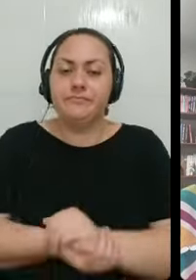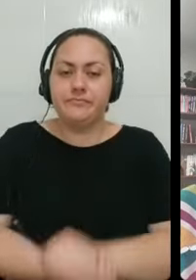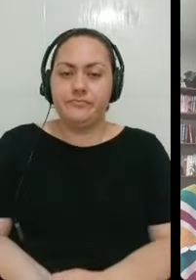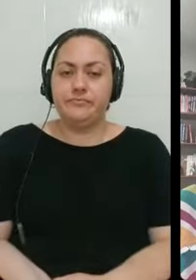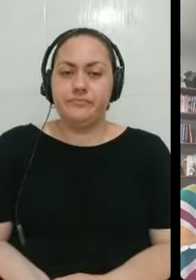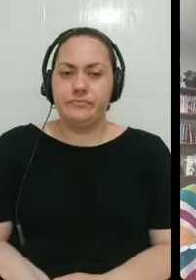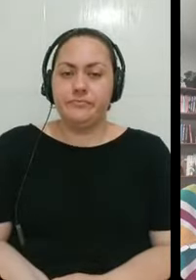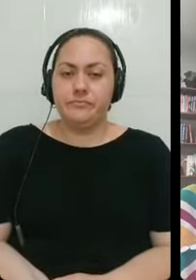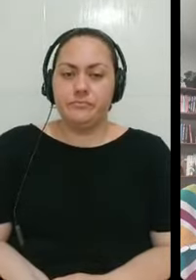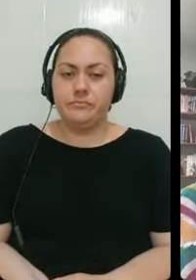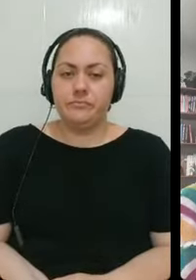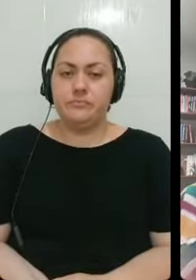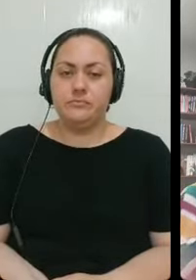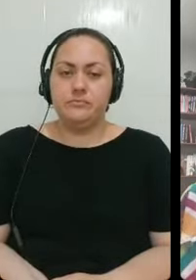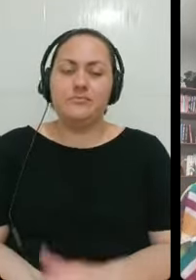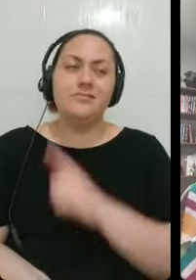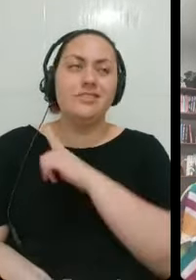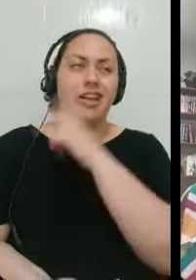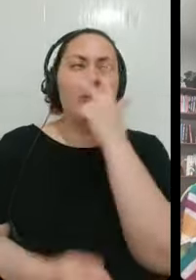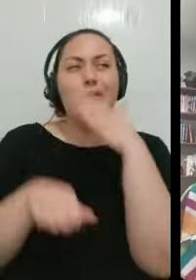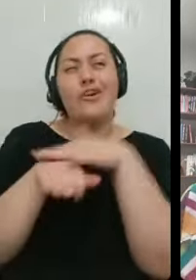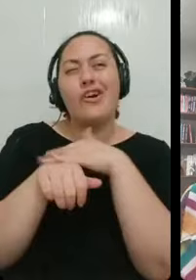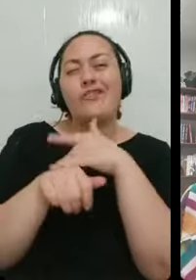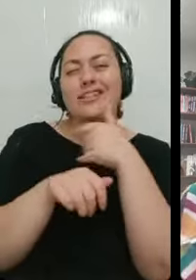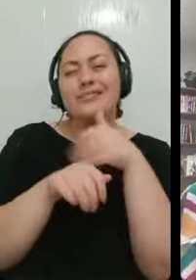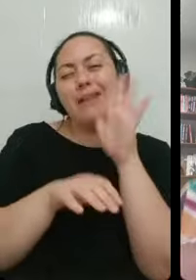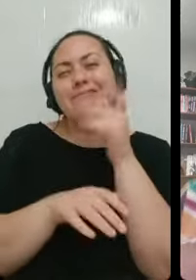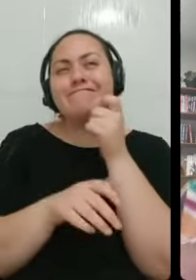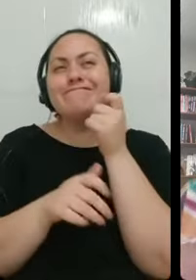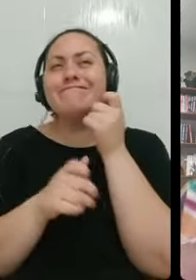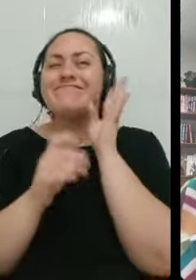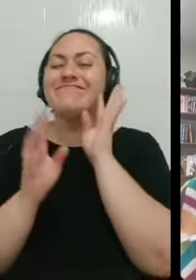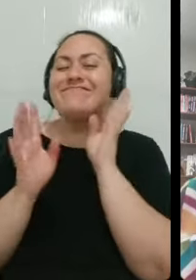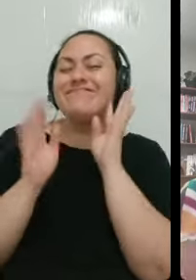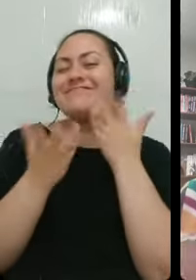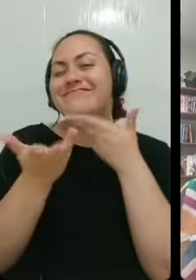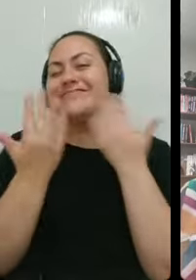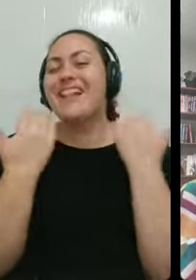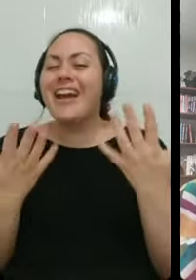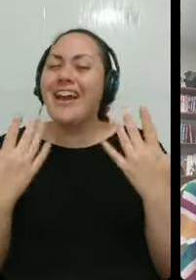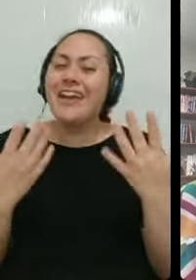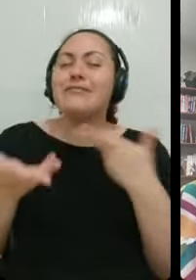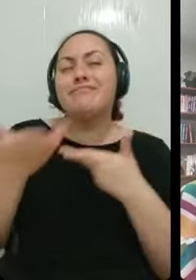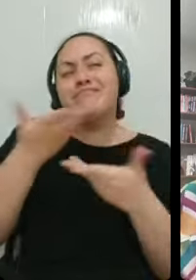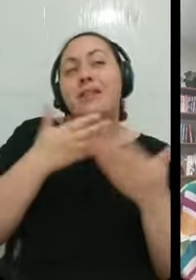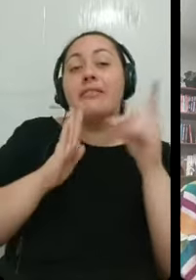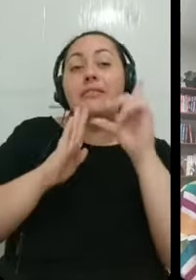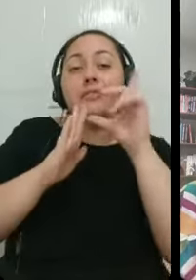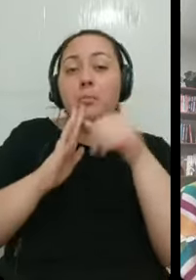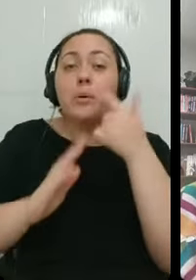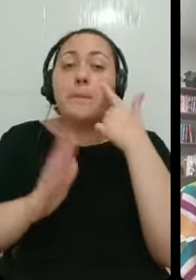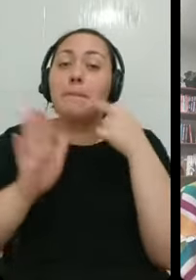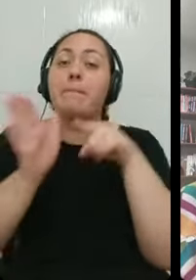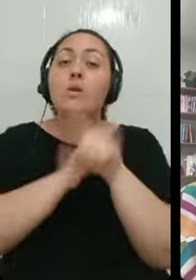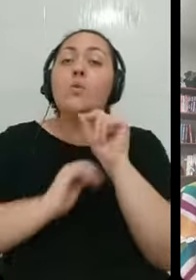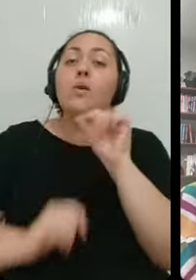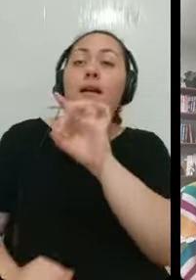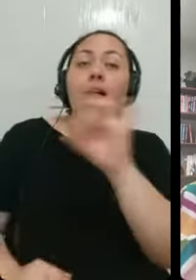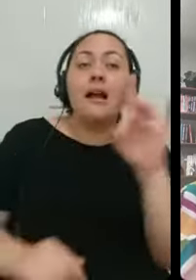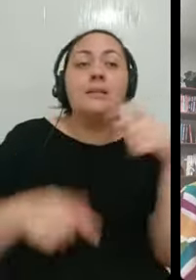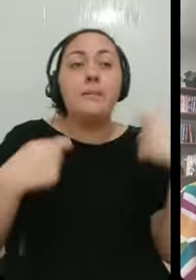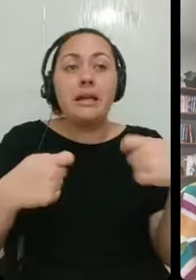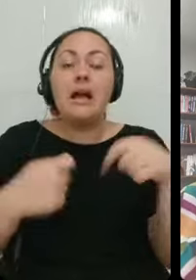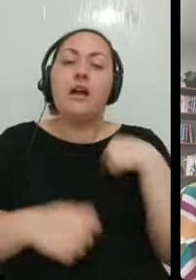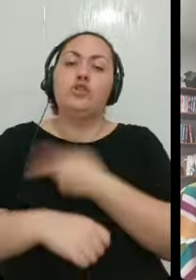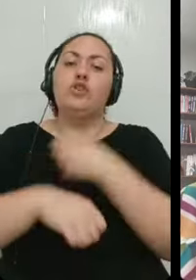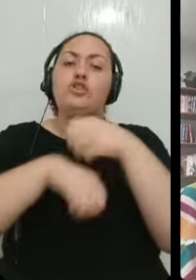Algo mais contraído, né? E depois, né, começa uma conversa assim, buscando atender as necessidades, né? Então, não é a